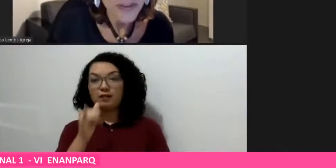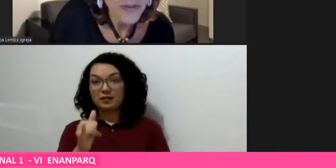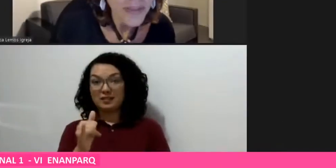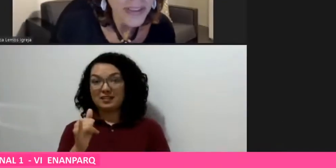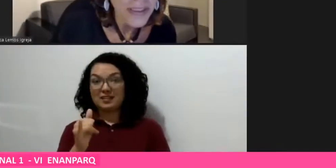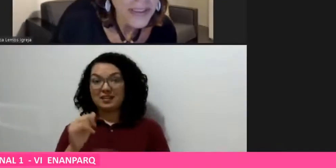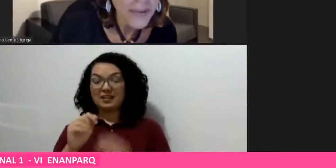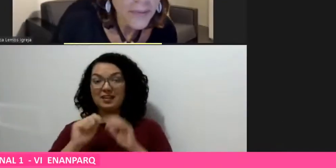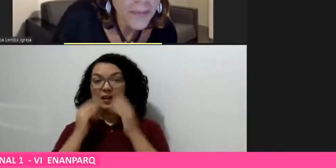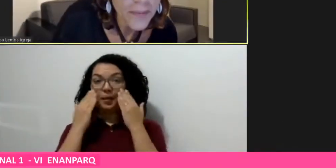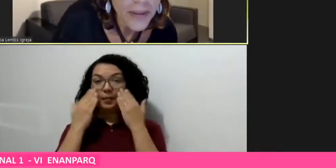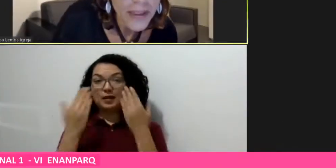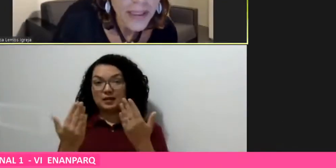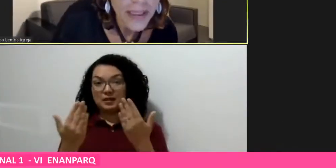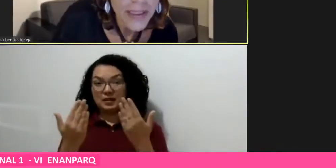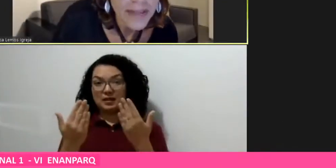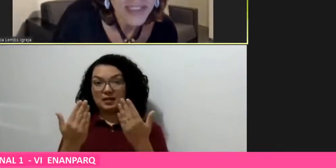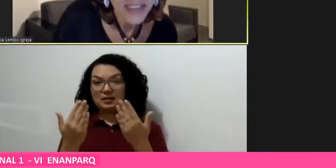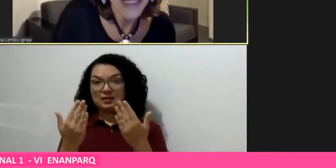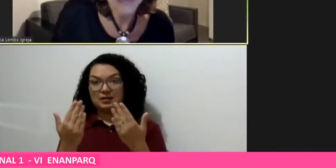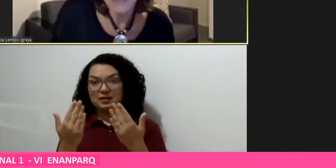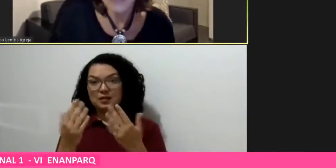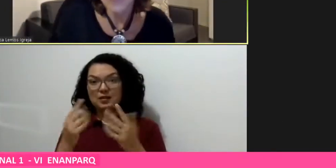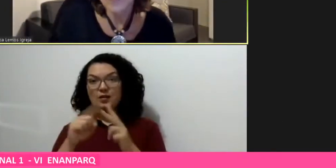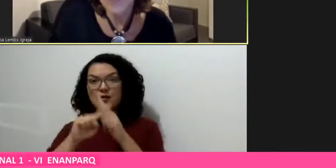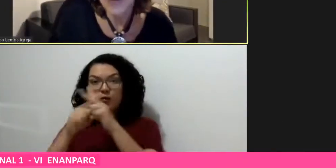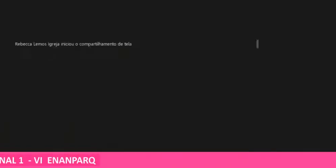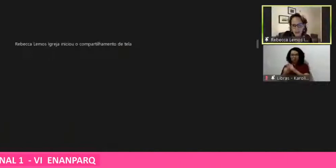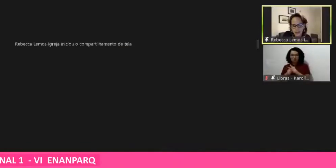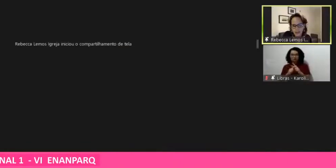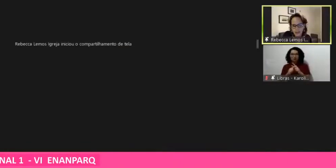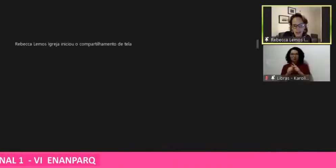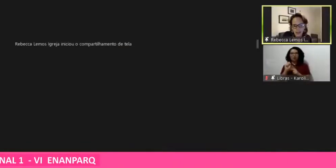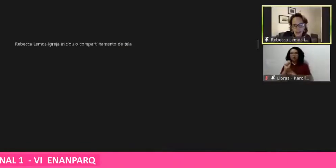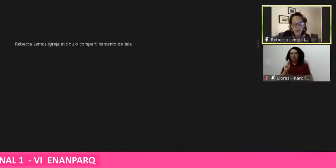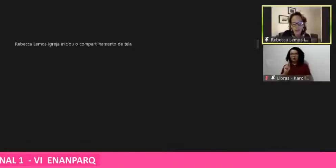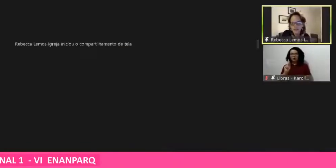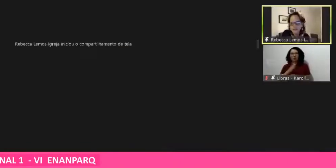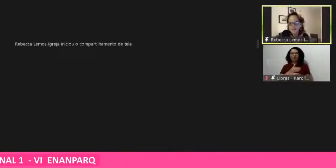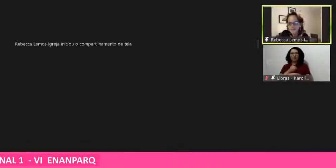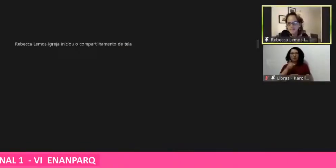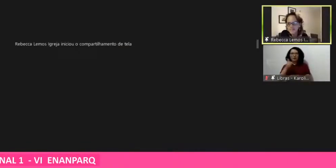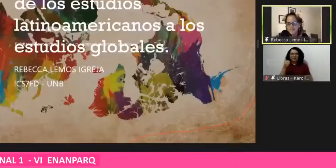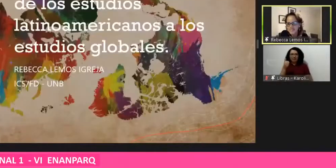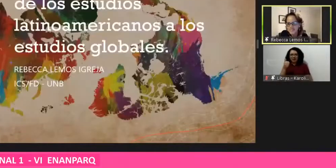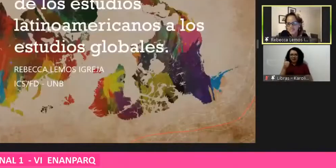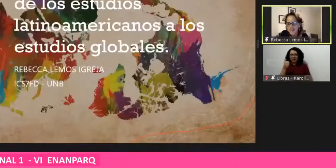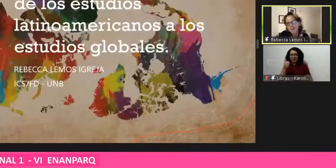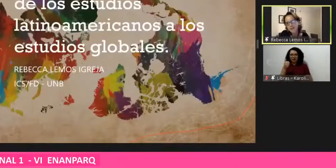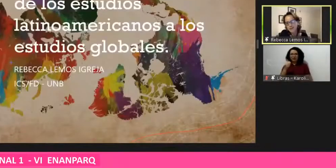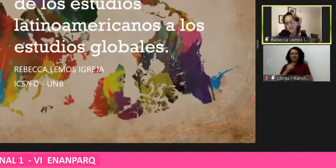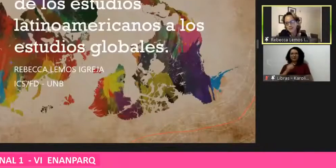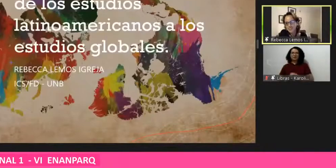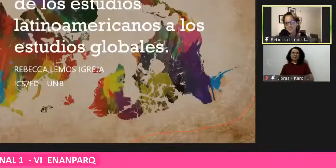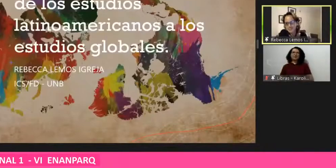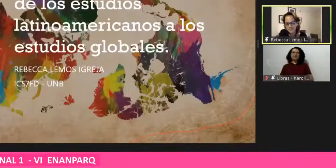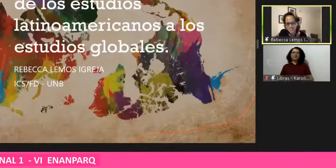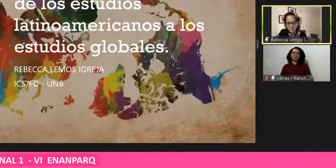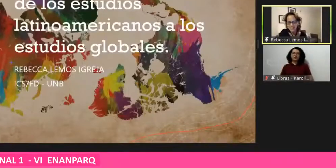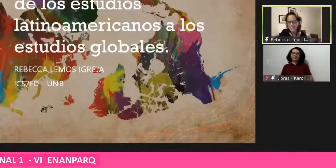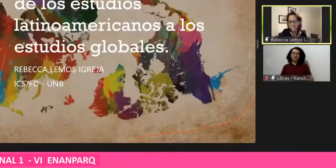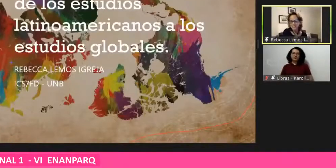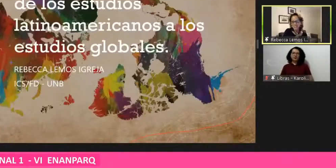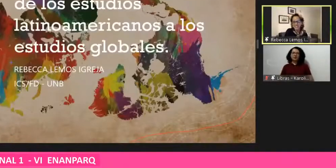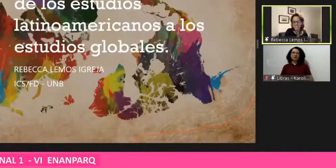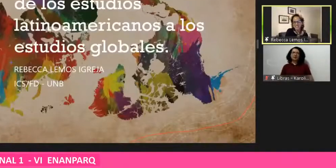deixa eu ver então deve ser essa aqui agora ah melhorou né que vem